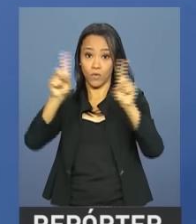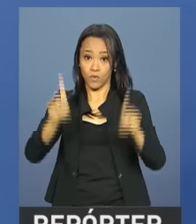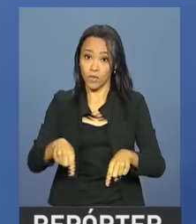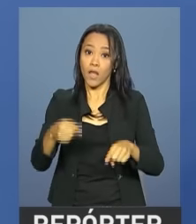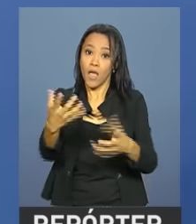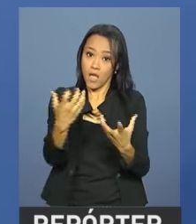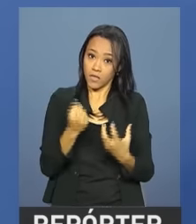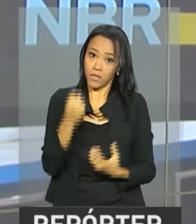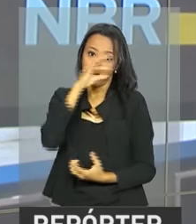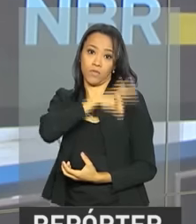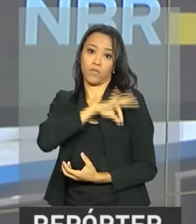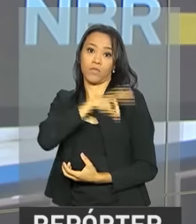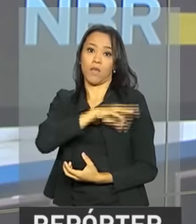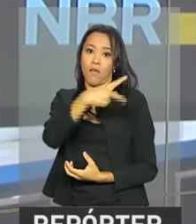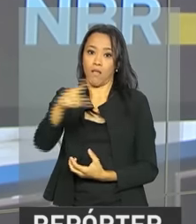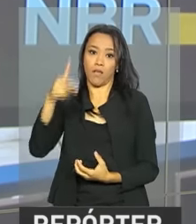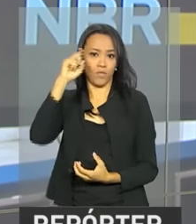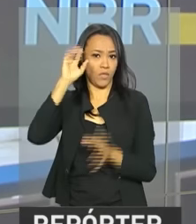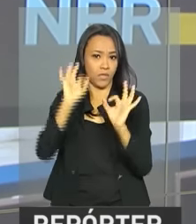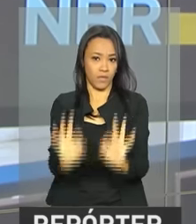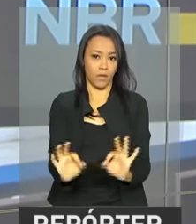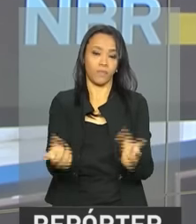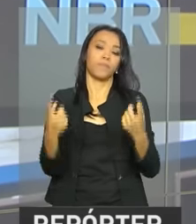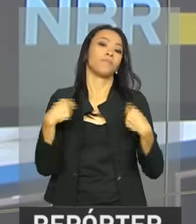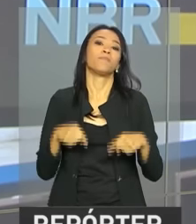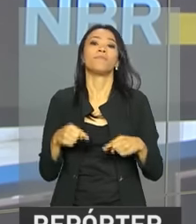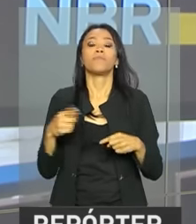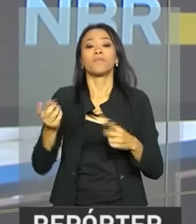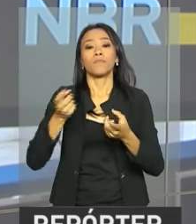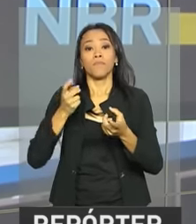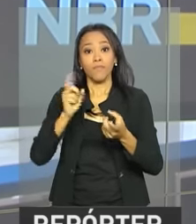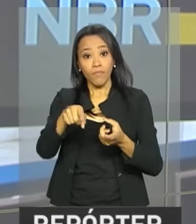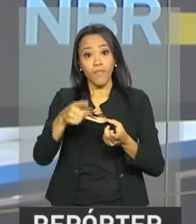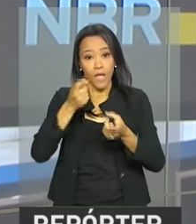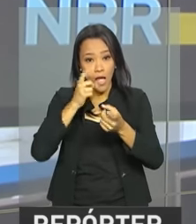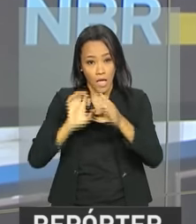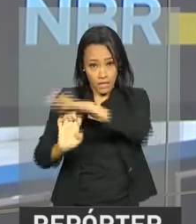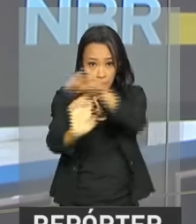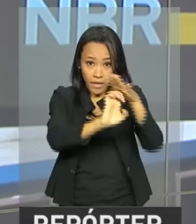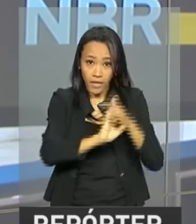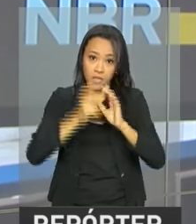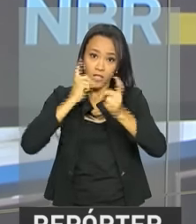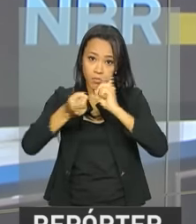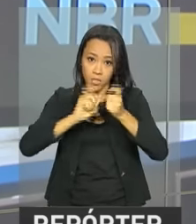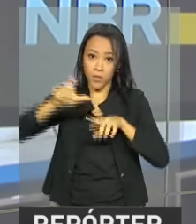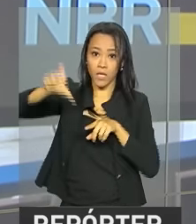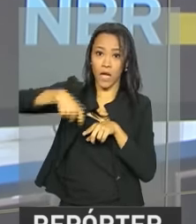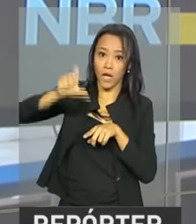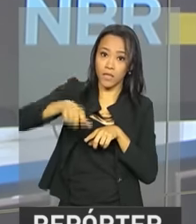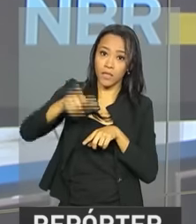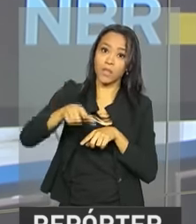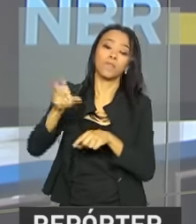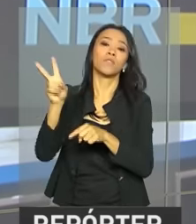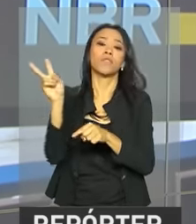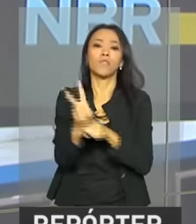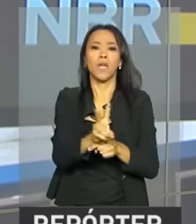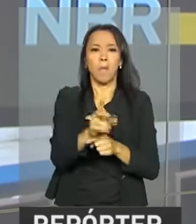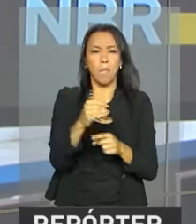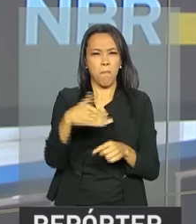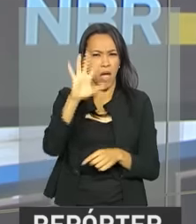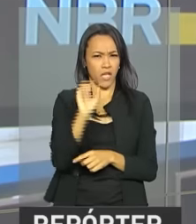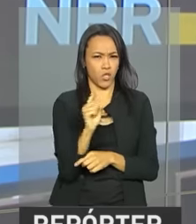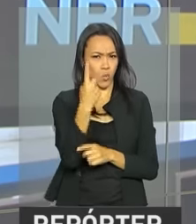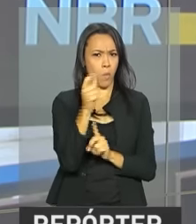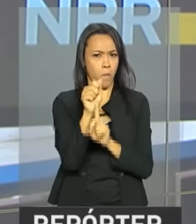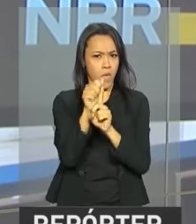seus pagamentos as administradoras de cartão de crédito não poderão mais financiar por mais de um mês